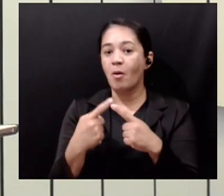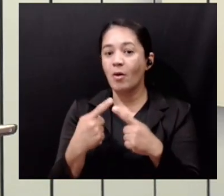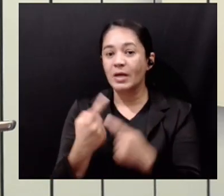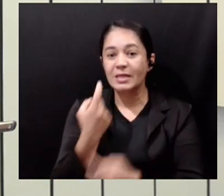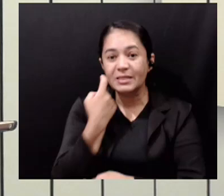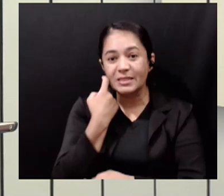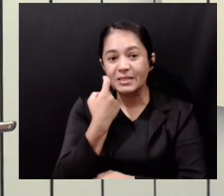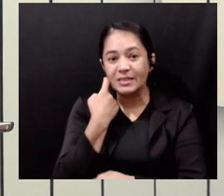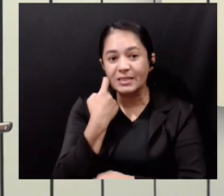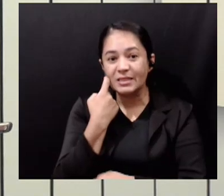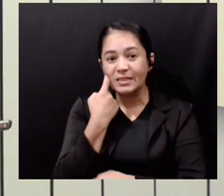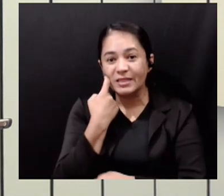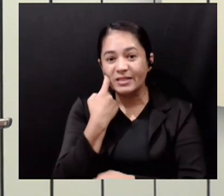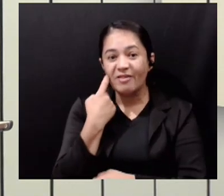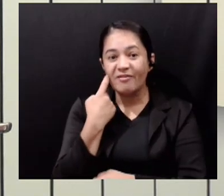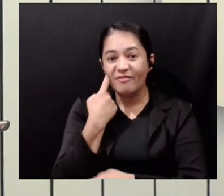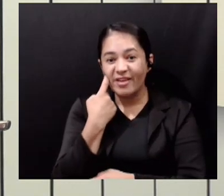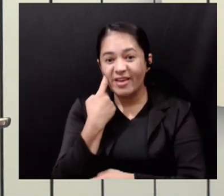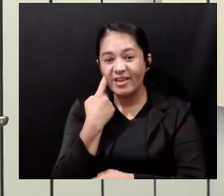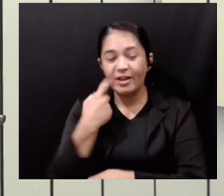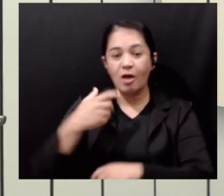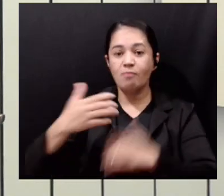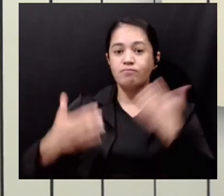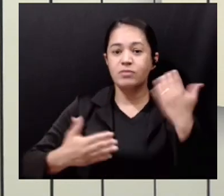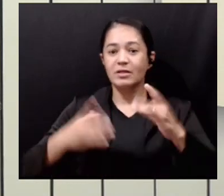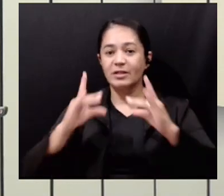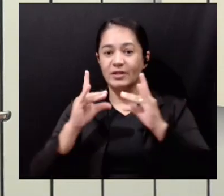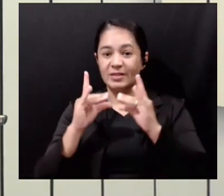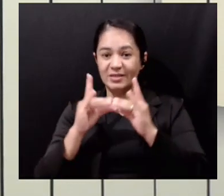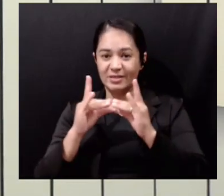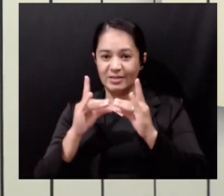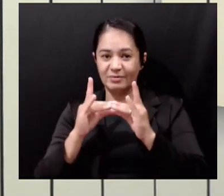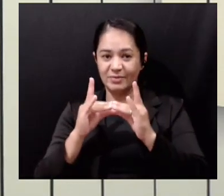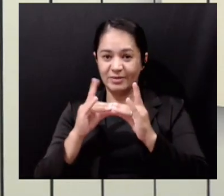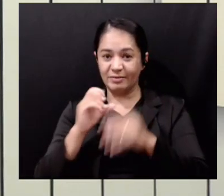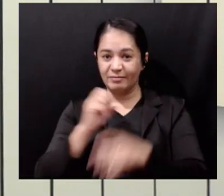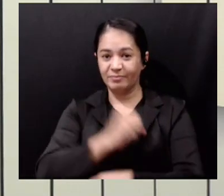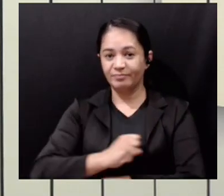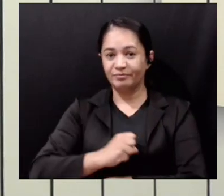o Dia do Patrimônio Cultural Funerário em Campinas. Confira.